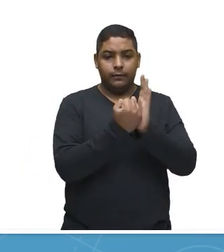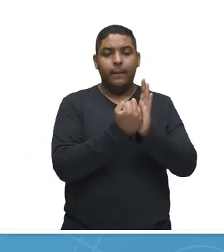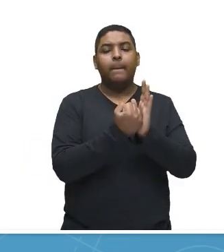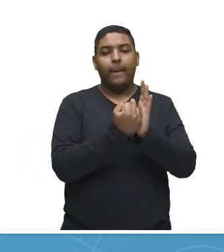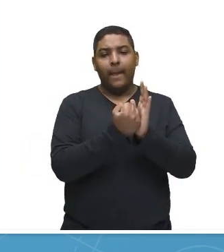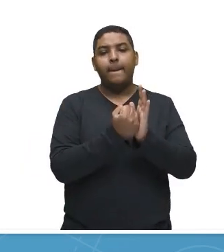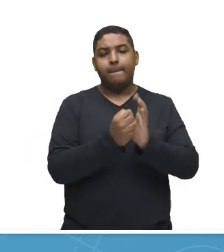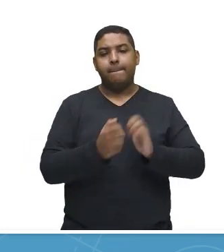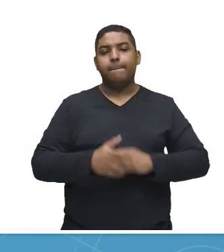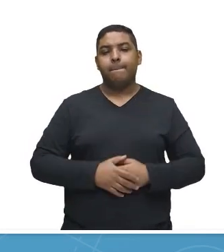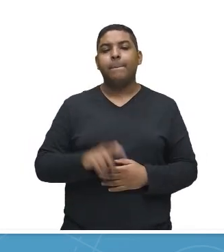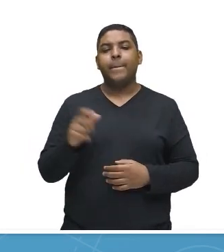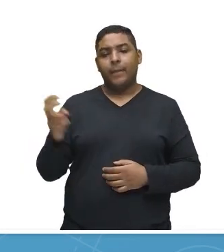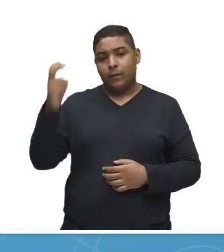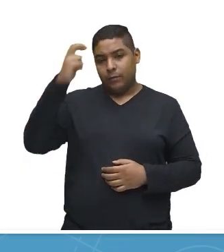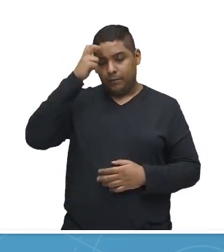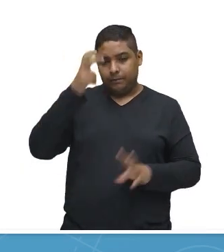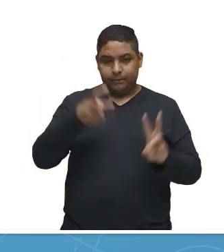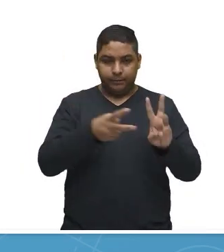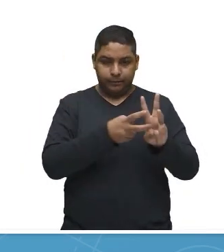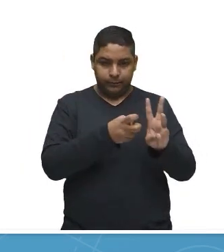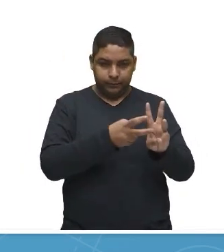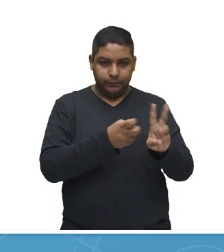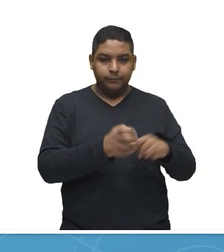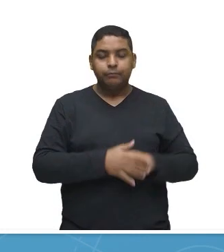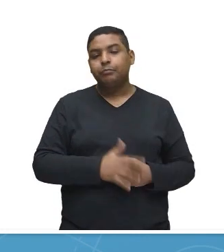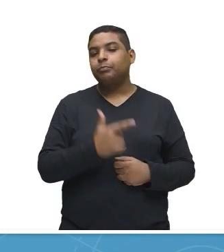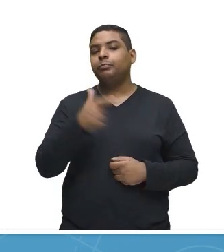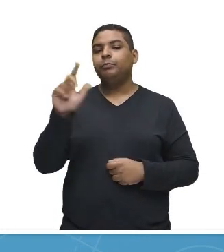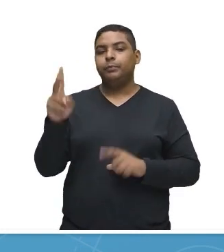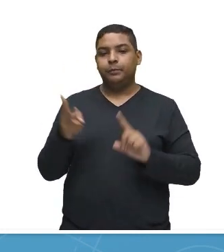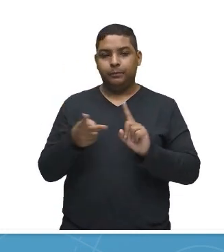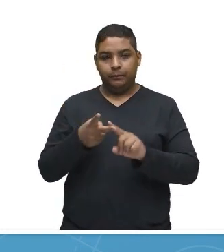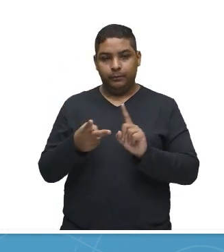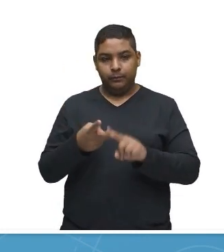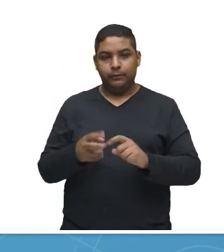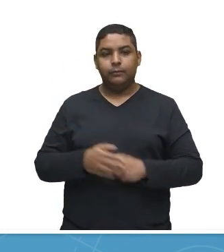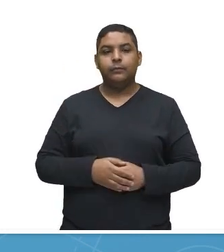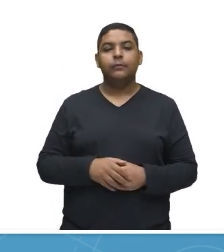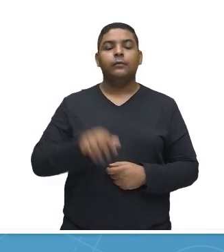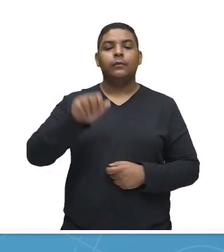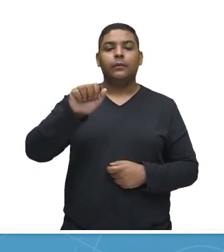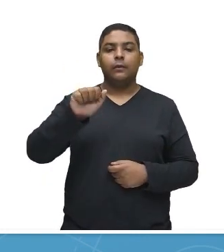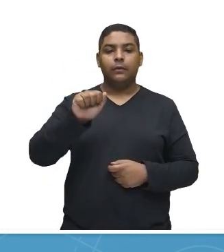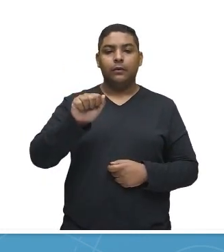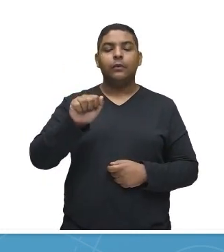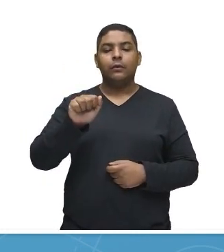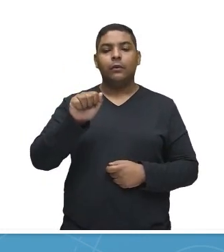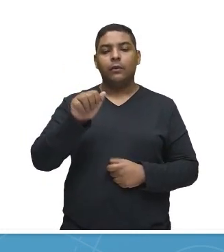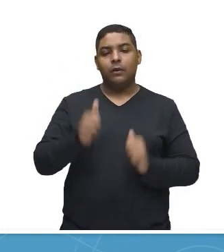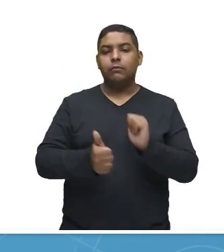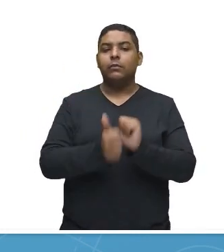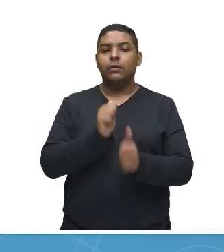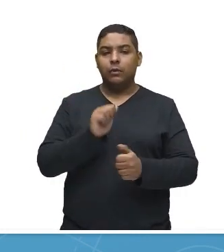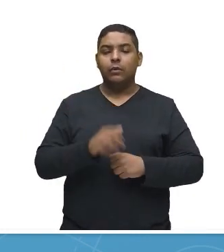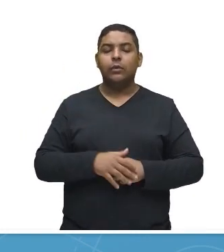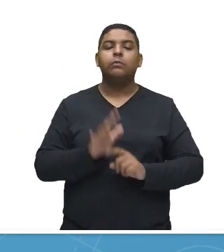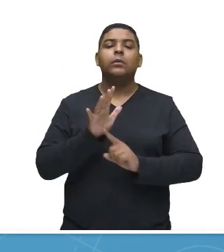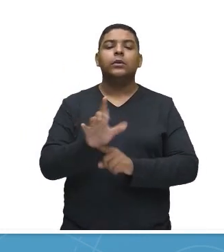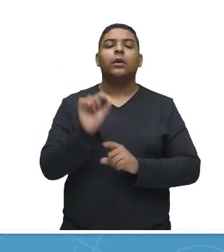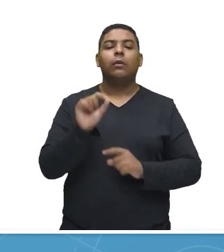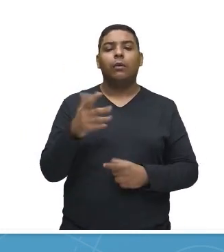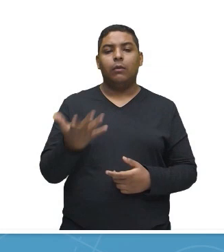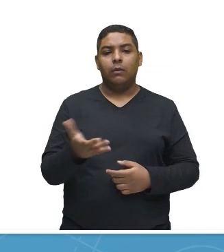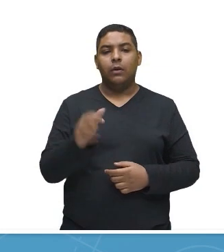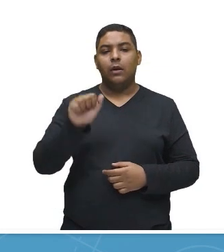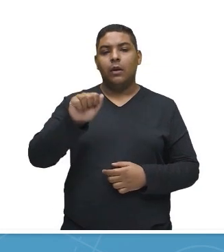cultura indígena. Vamos para a próxima. A próxima luta que eu tenho para apresentar a vocês é